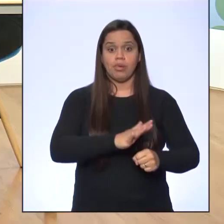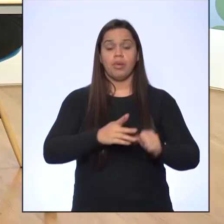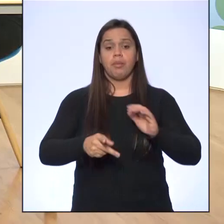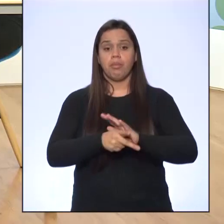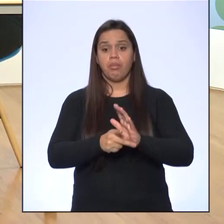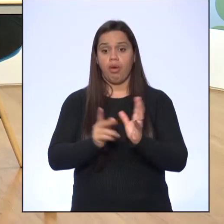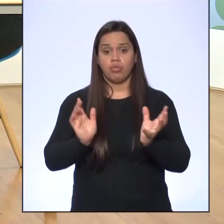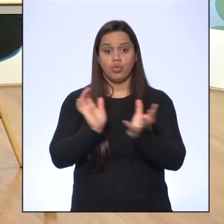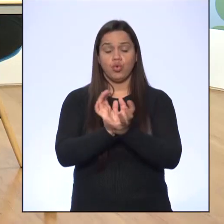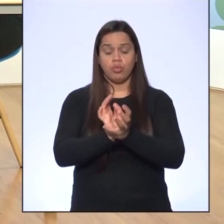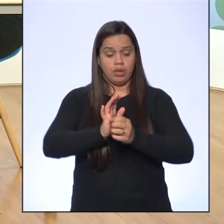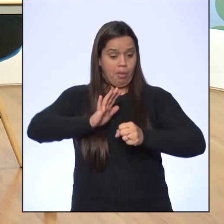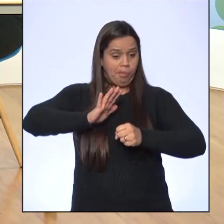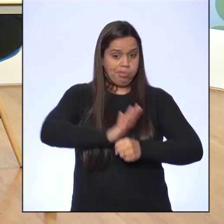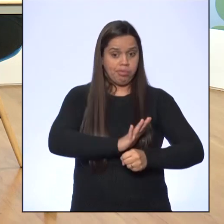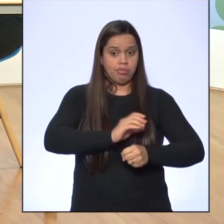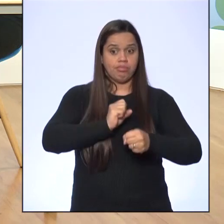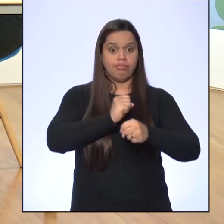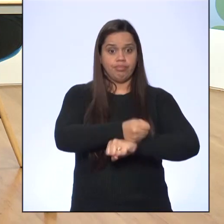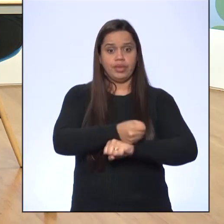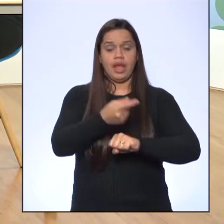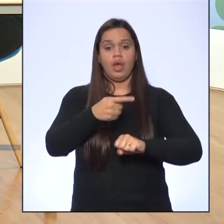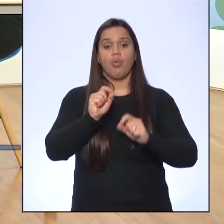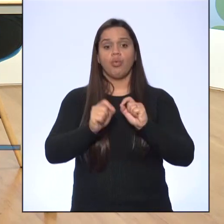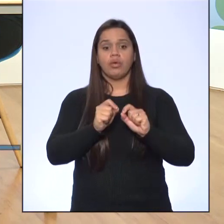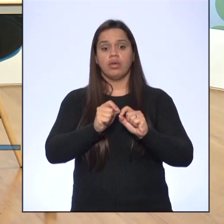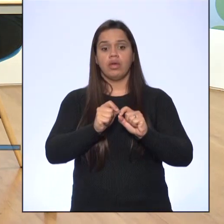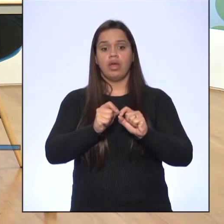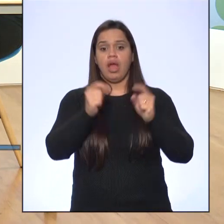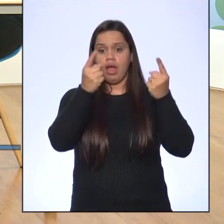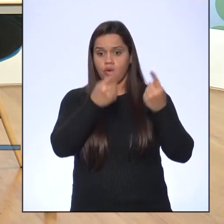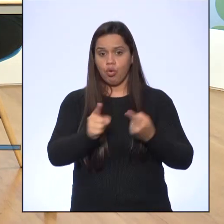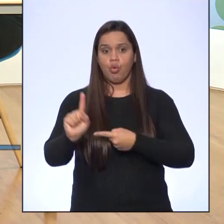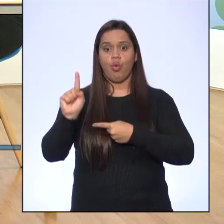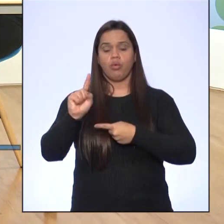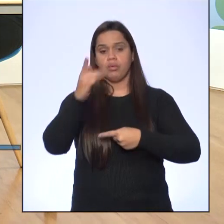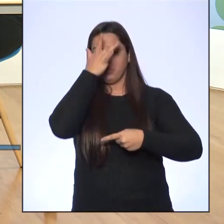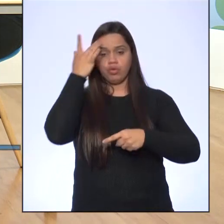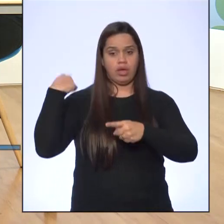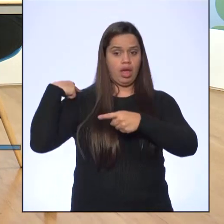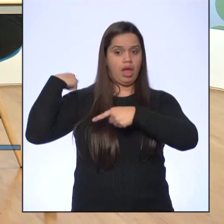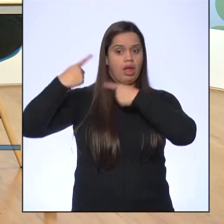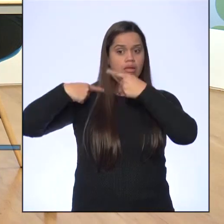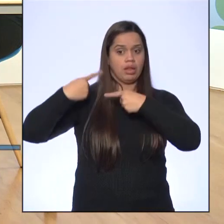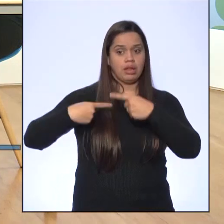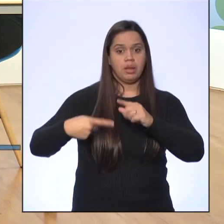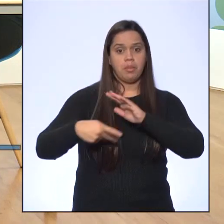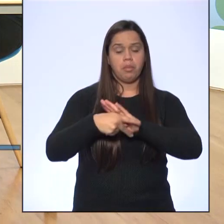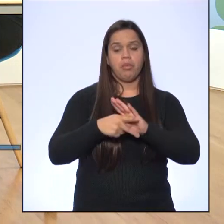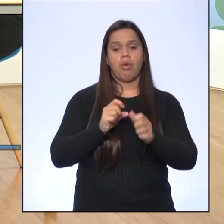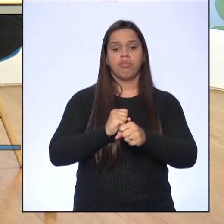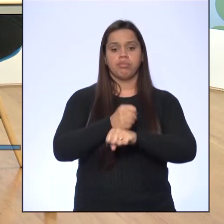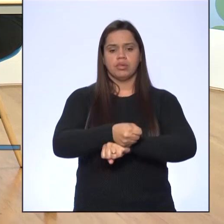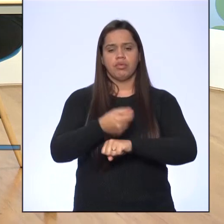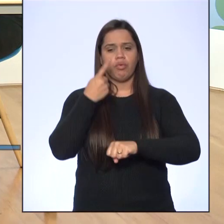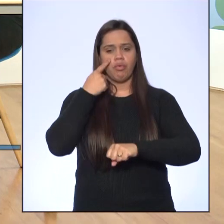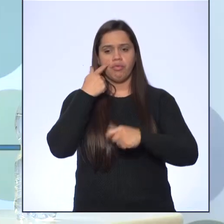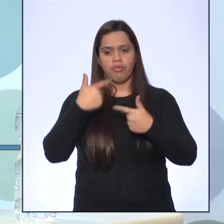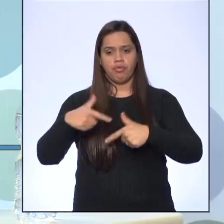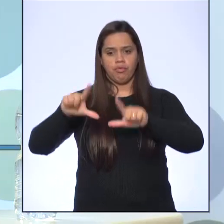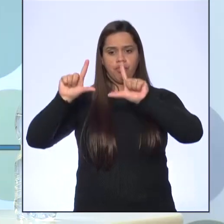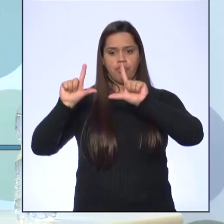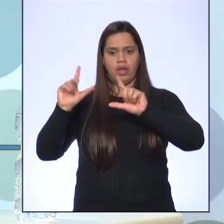escravocrata, né? Então, uma revolta de descendentes de escravos ali. A gente consegue... Vou colocar na imagem para vocês